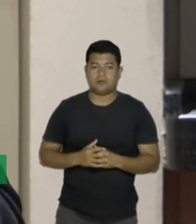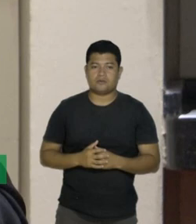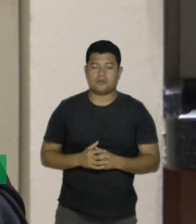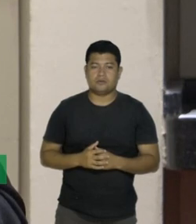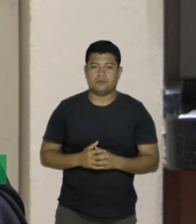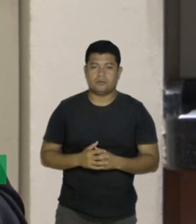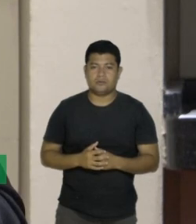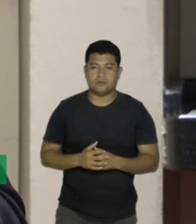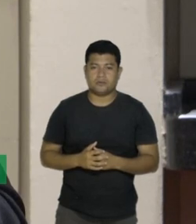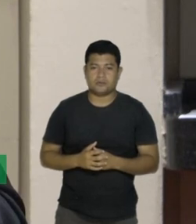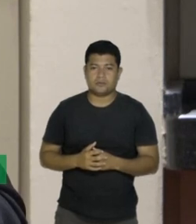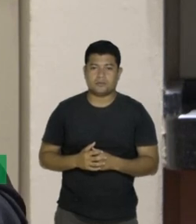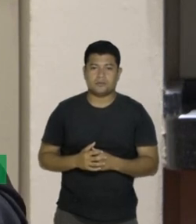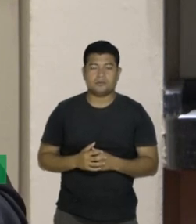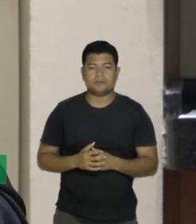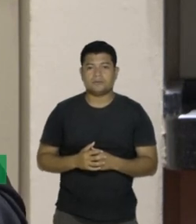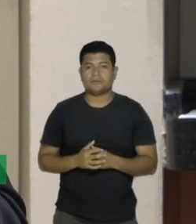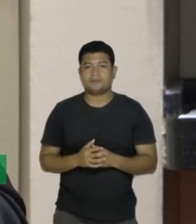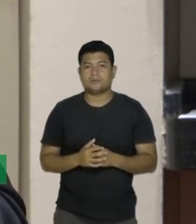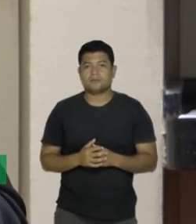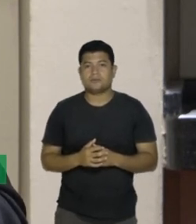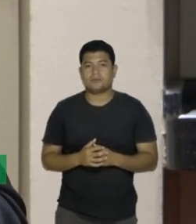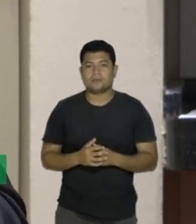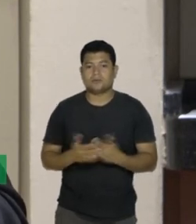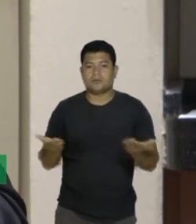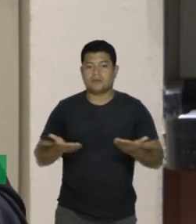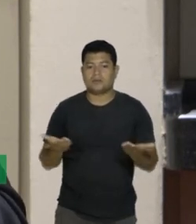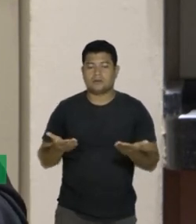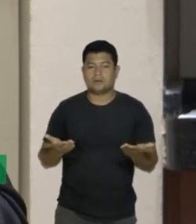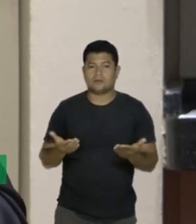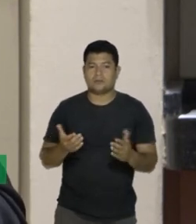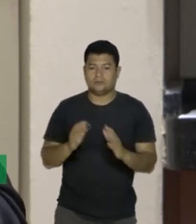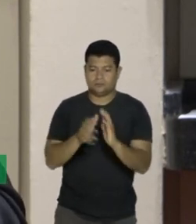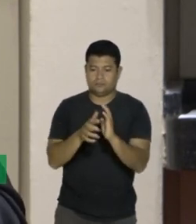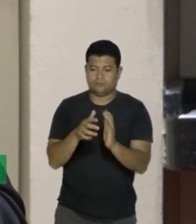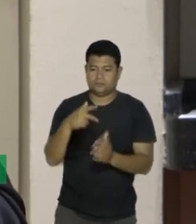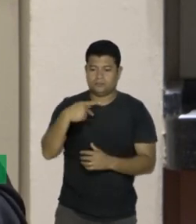próximo horário pertence ao bloco podemos republicanos